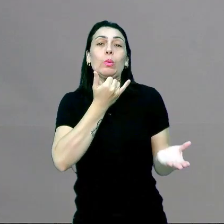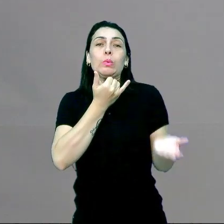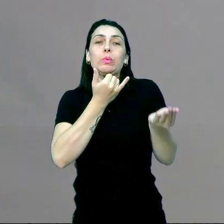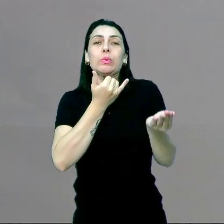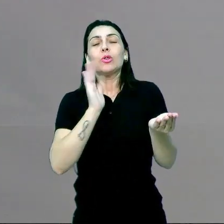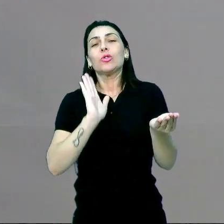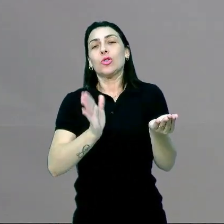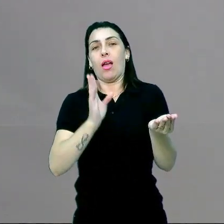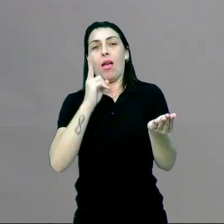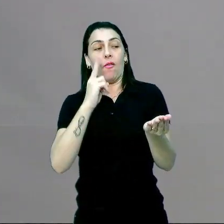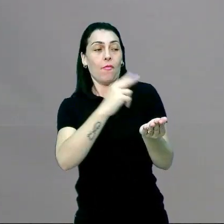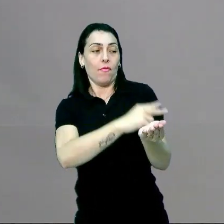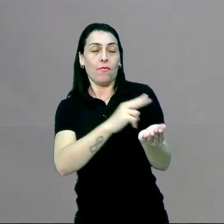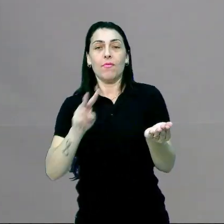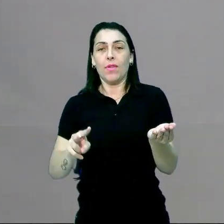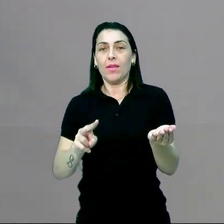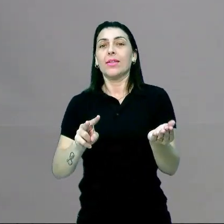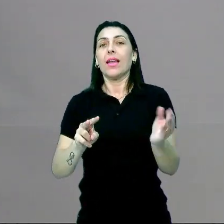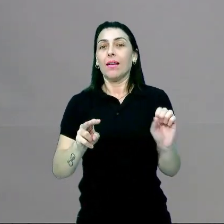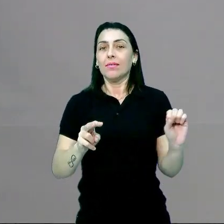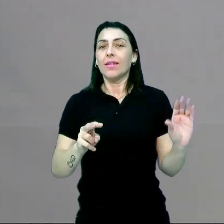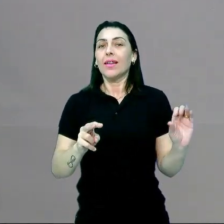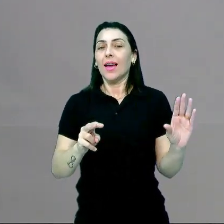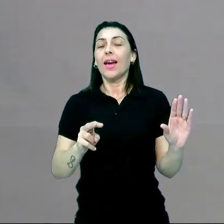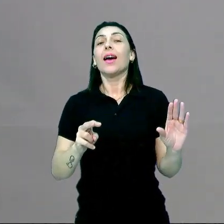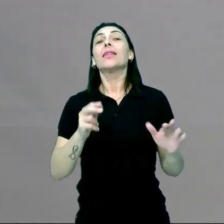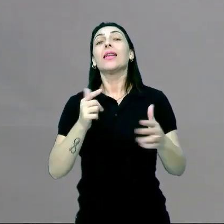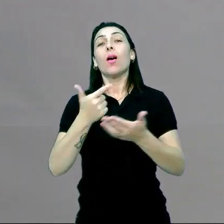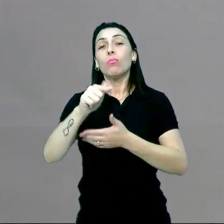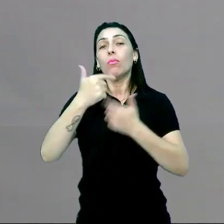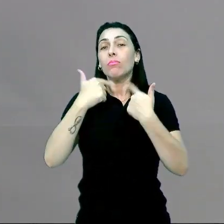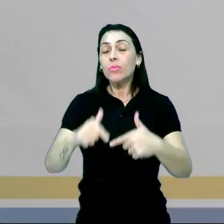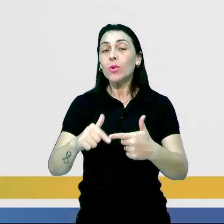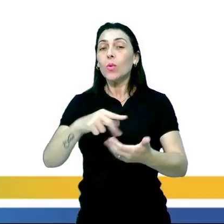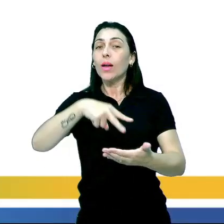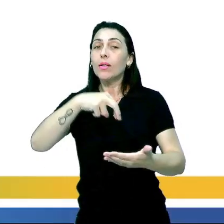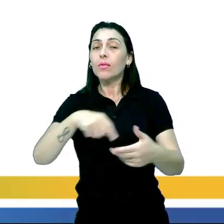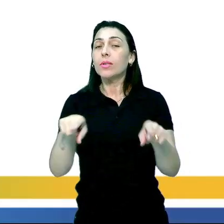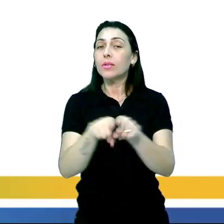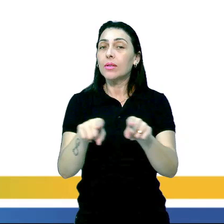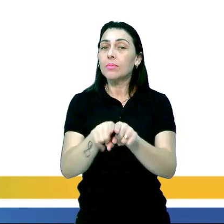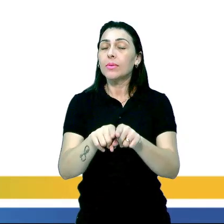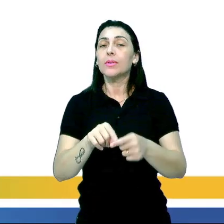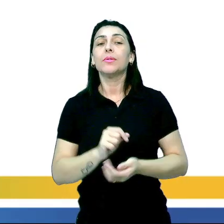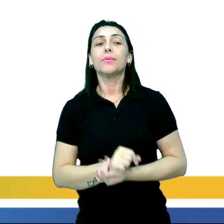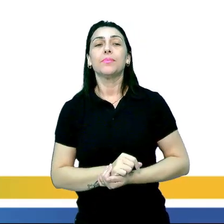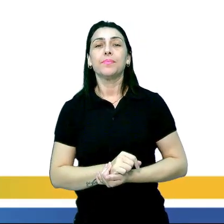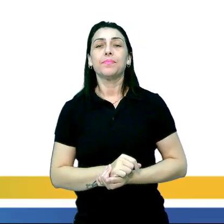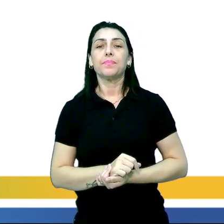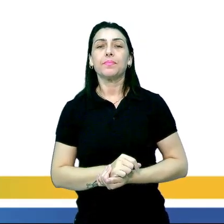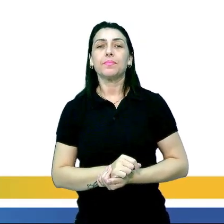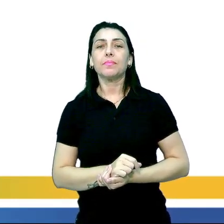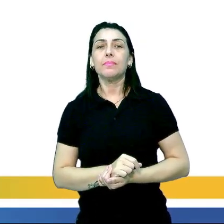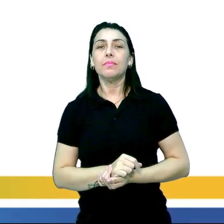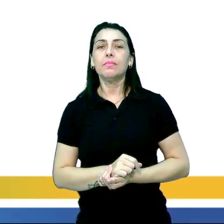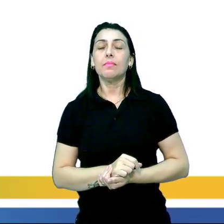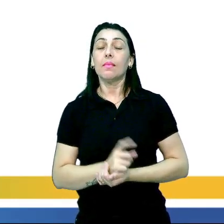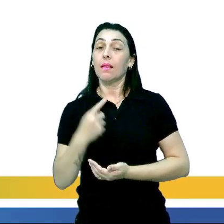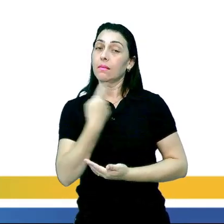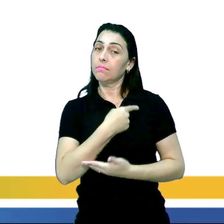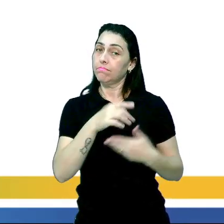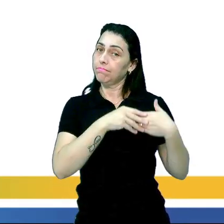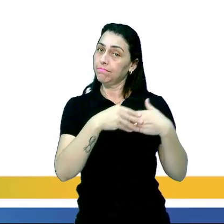já desliga. Você observa que o pisca está ligado. Então, é uma linguagem não verbal também. Então, vamos continuar.